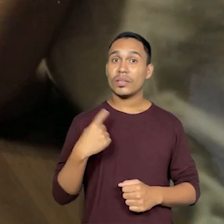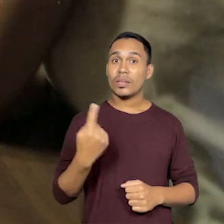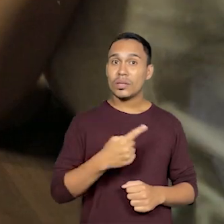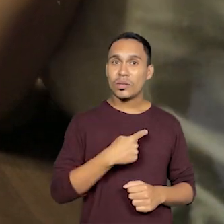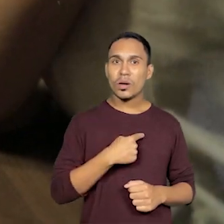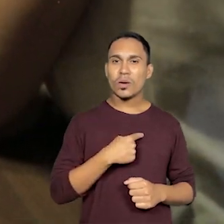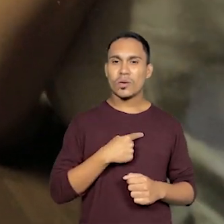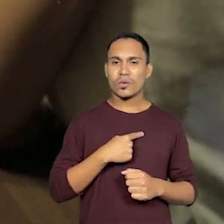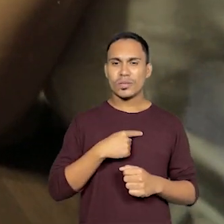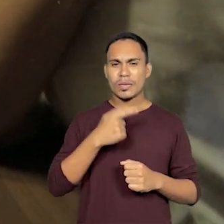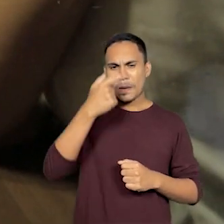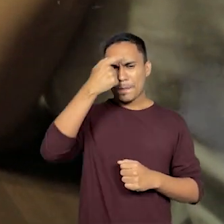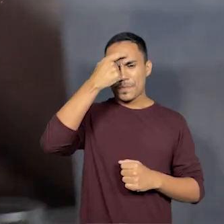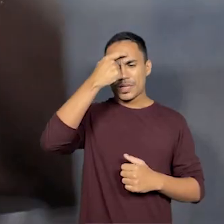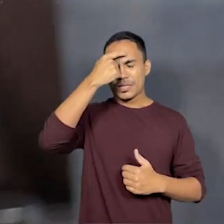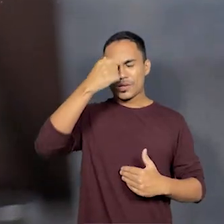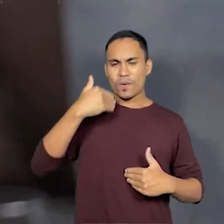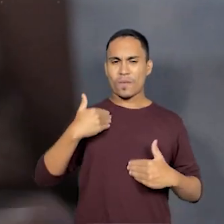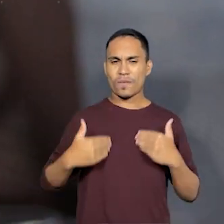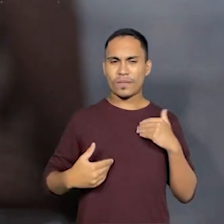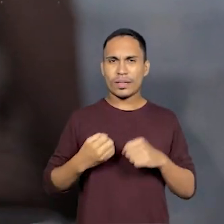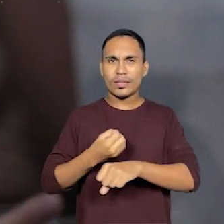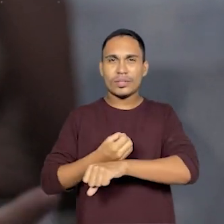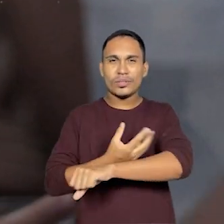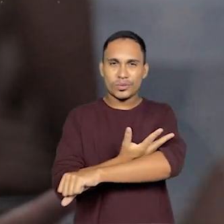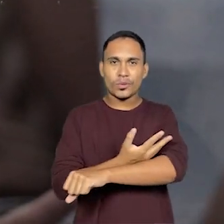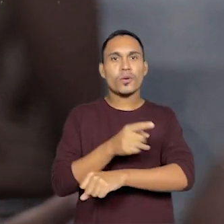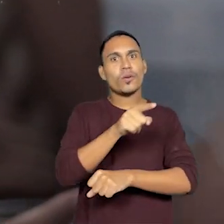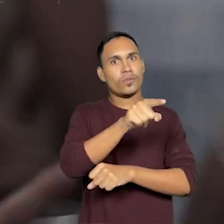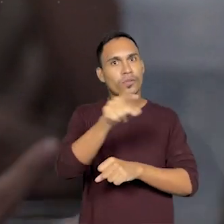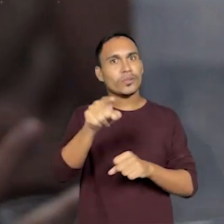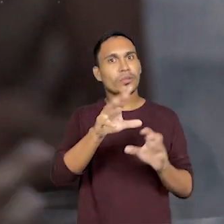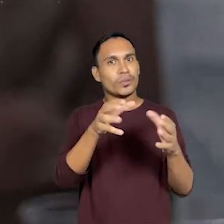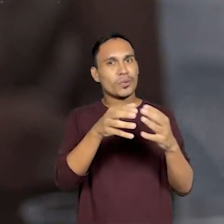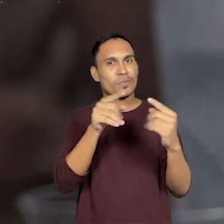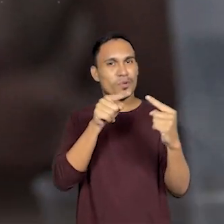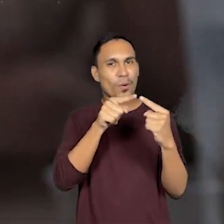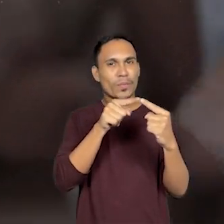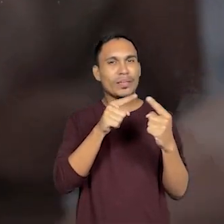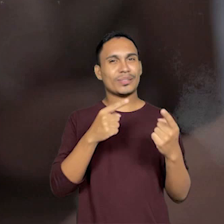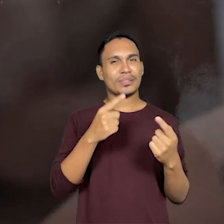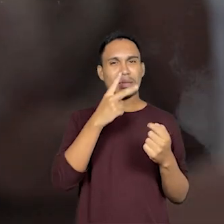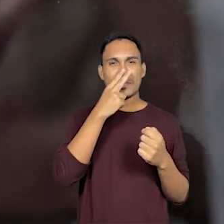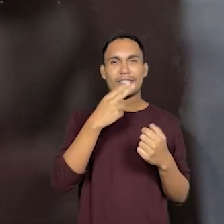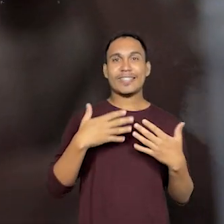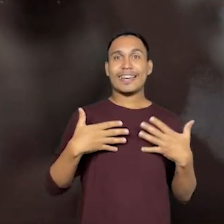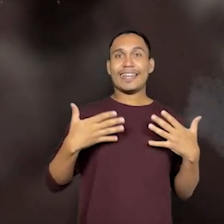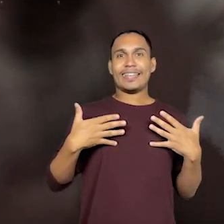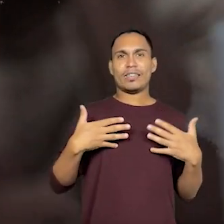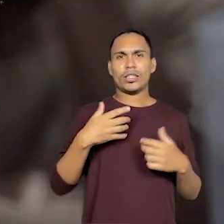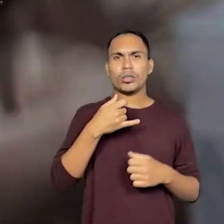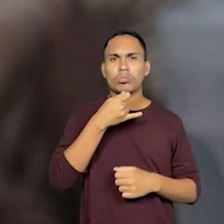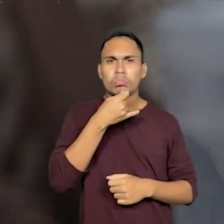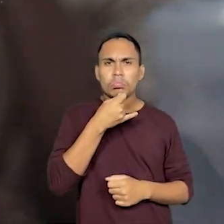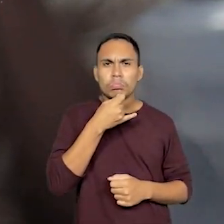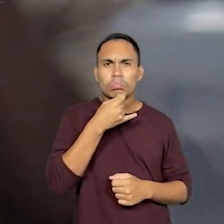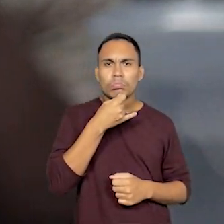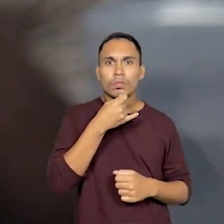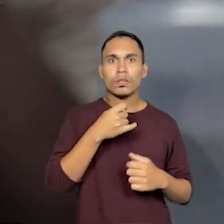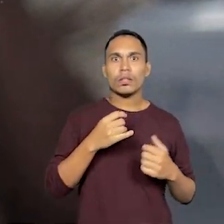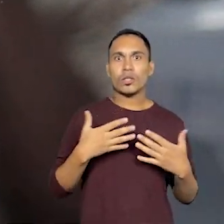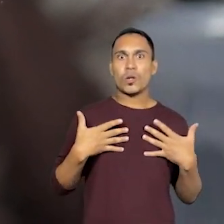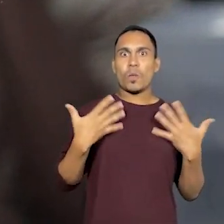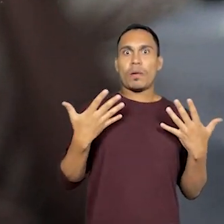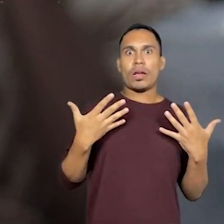partir dos estados psicofísicos, assim. Vocês, assim, passam por isso muito bem, né? Nesse estudo, assim, de alegrias, tristezas,